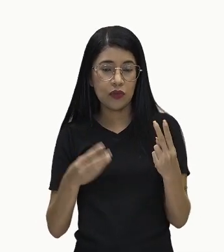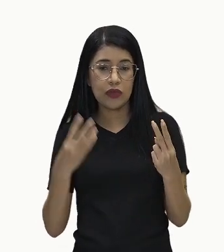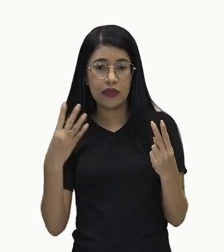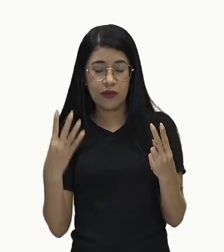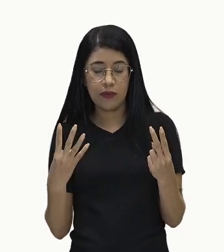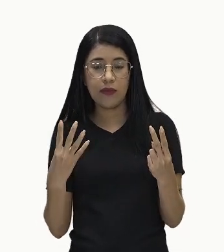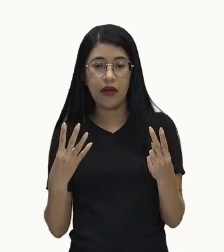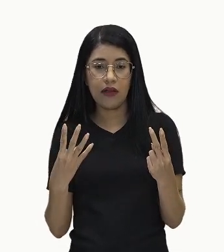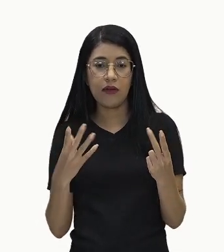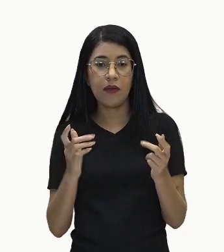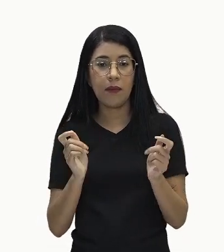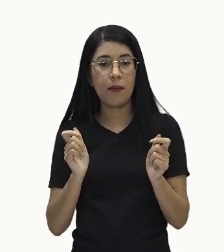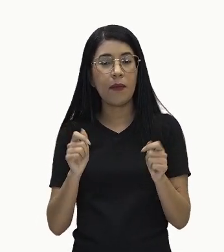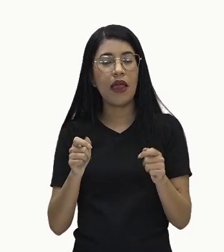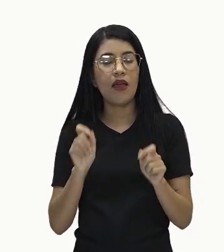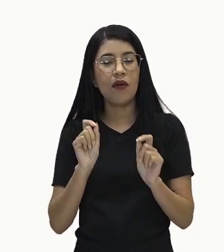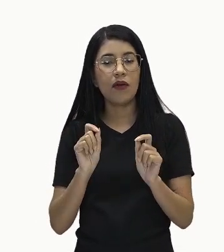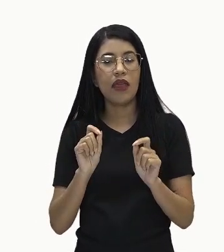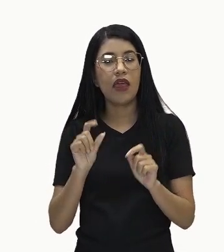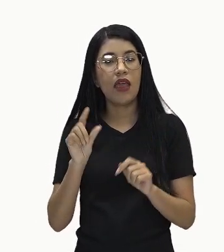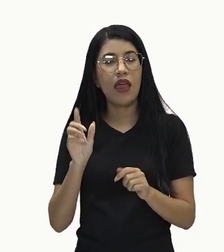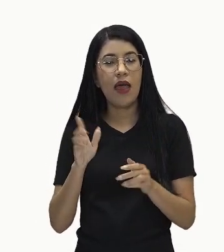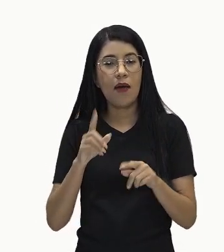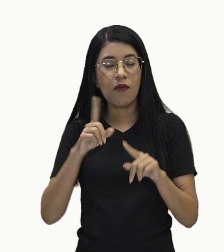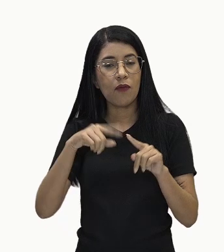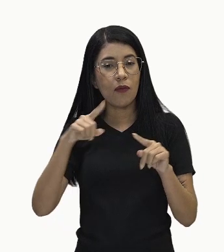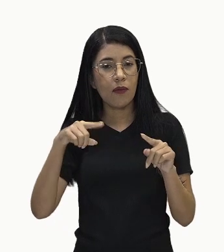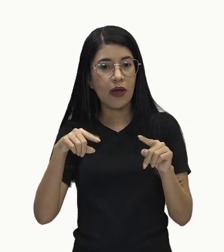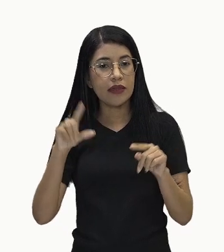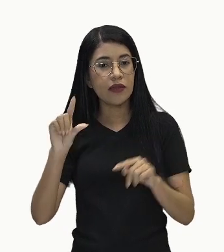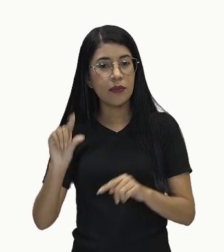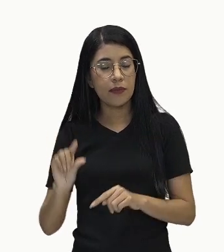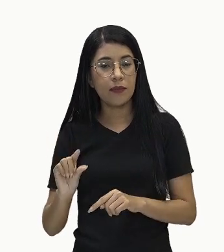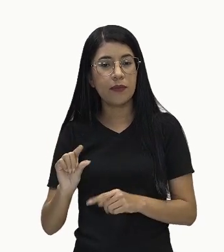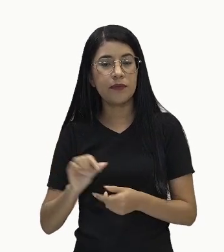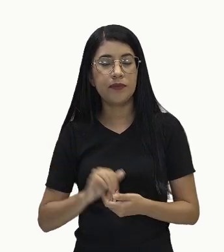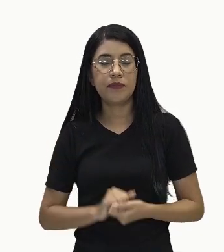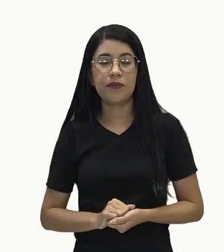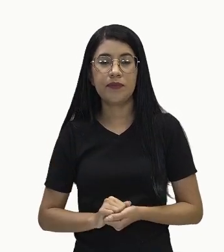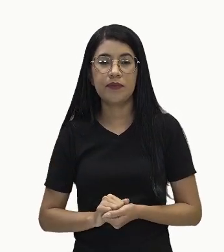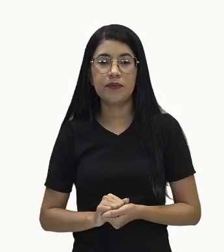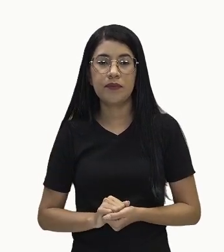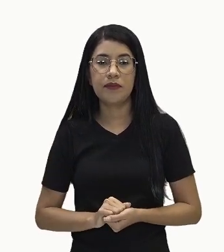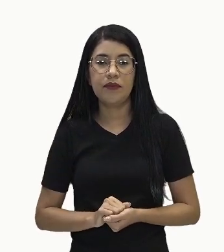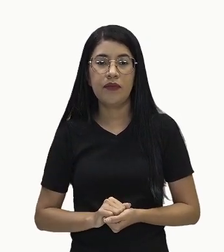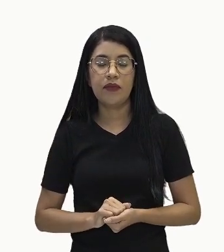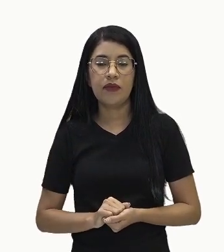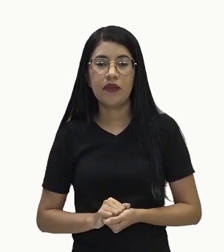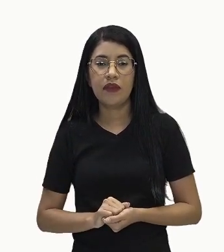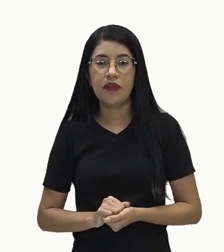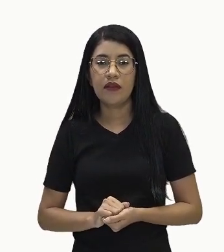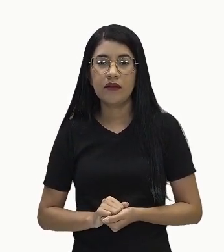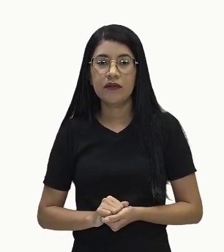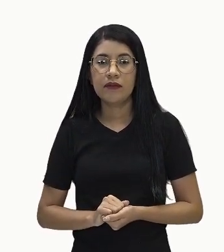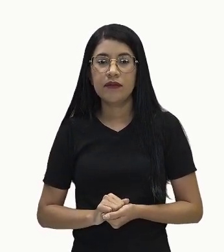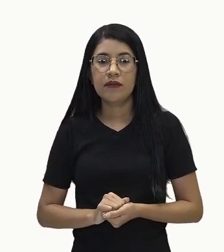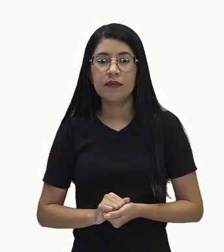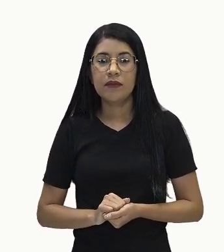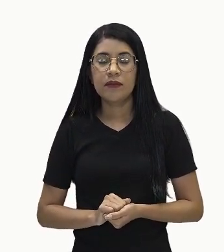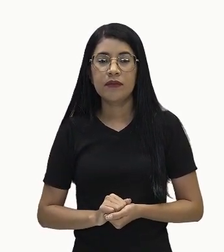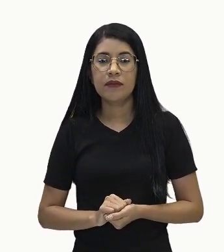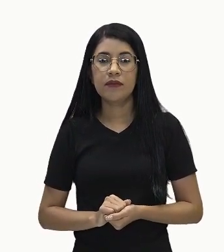igual a 4. Então, se o desvio padrão estiver dentro desse intervalo aqui, ó, ele é